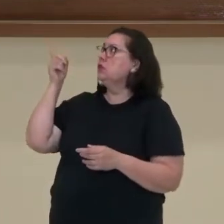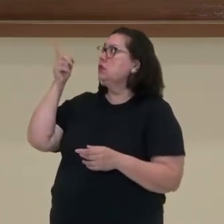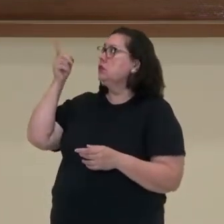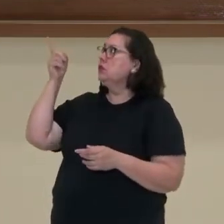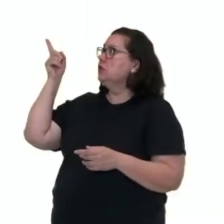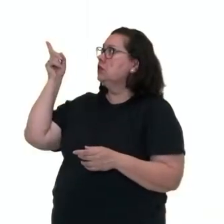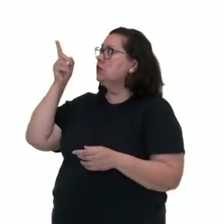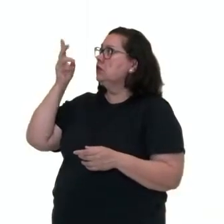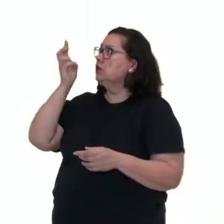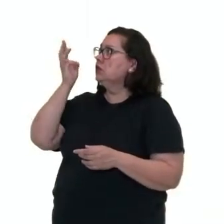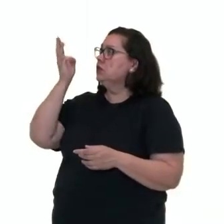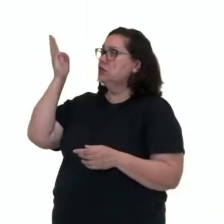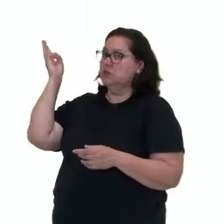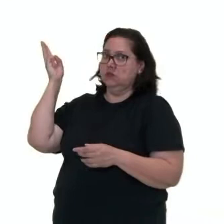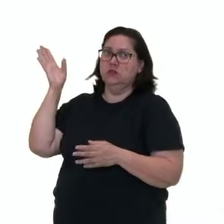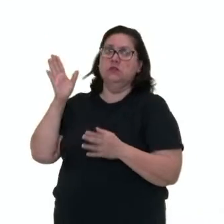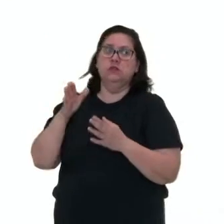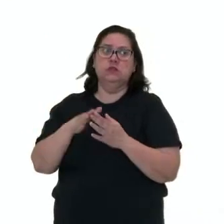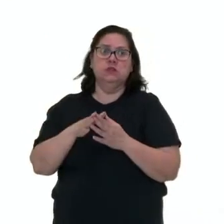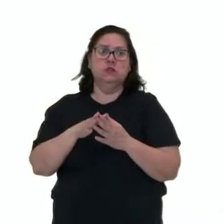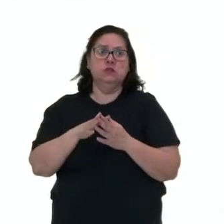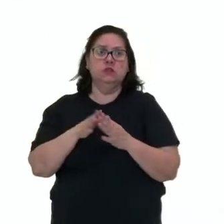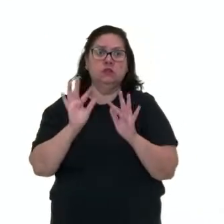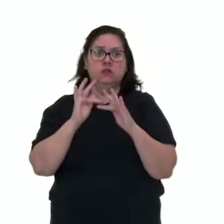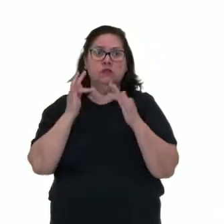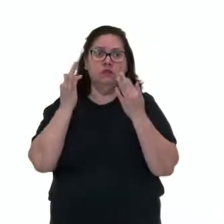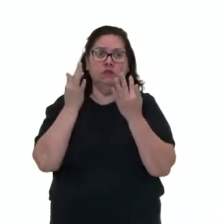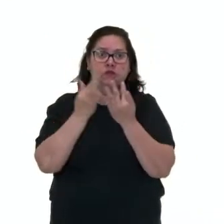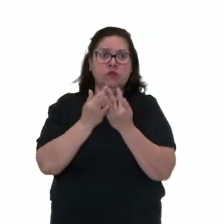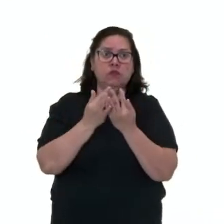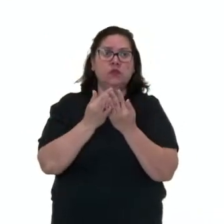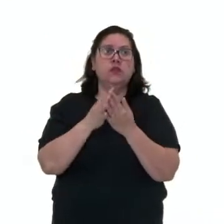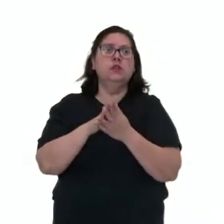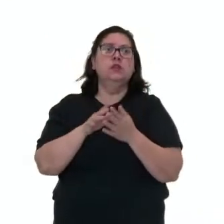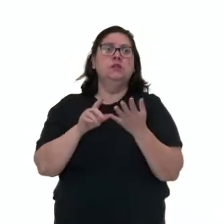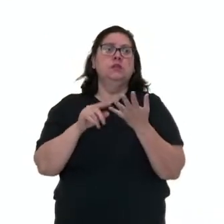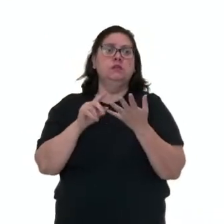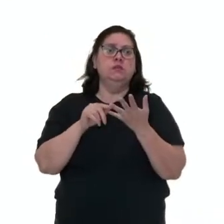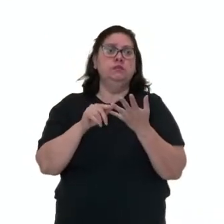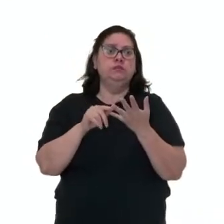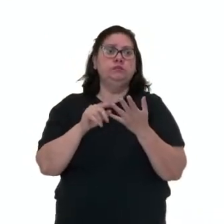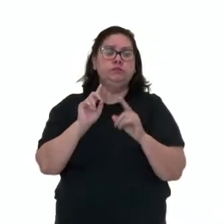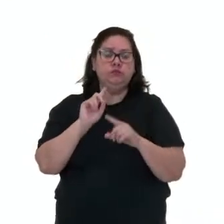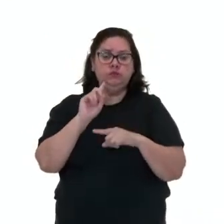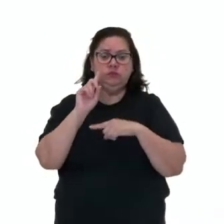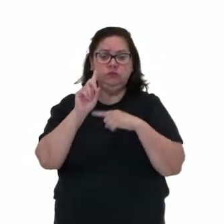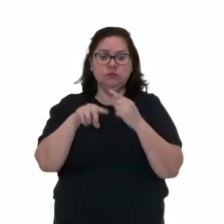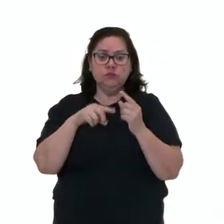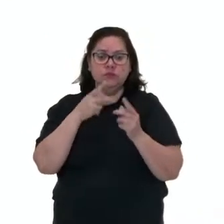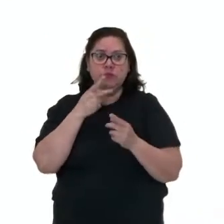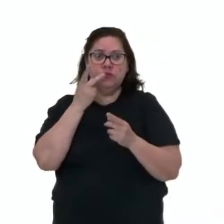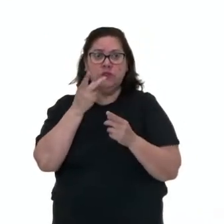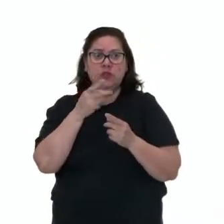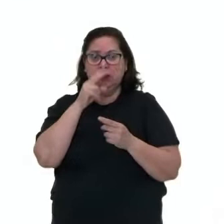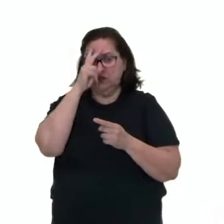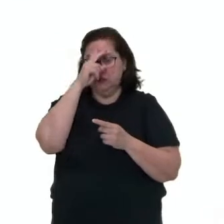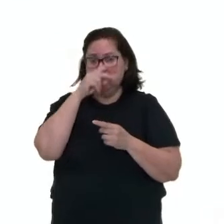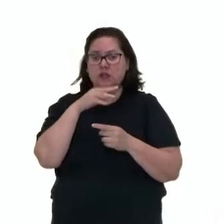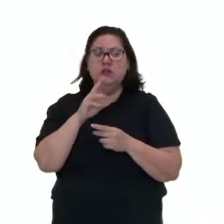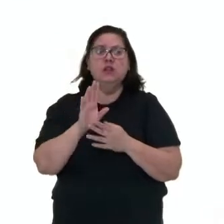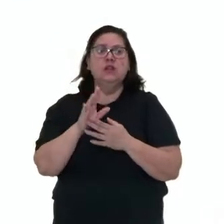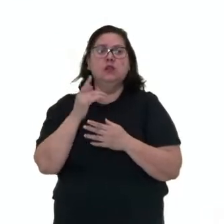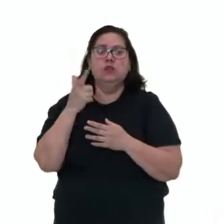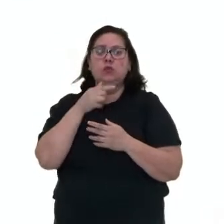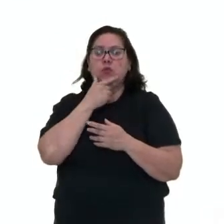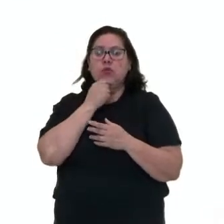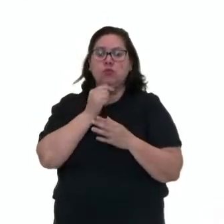aqui, pessoal, em três obras dele. Cena de Família, de 1969, após Arnulfo de Van Eyck, lembrando que Van Eyck